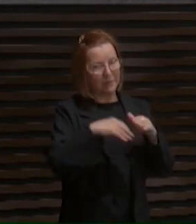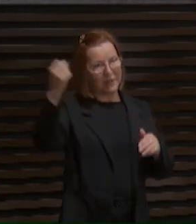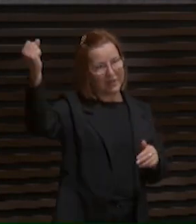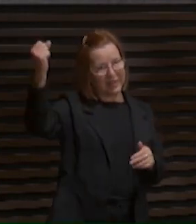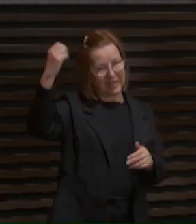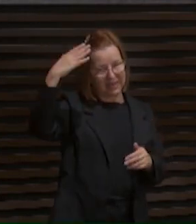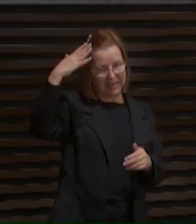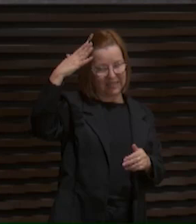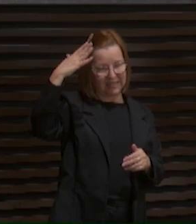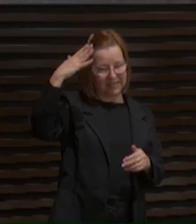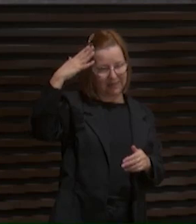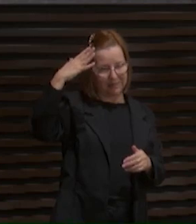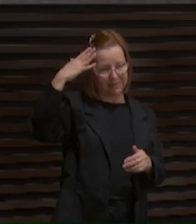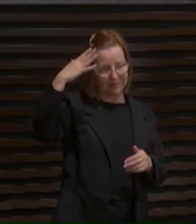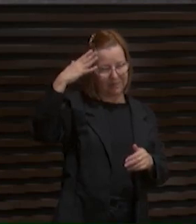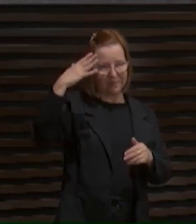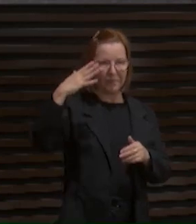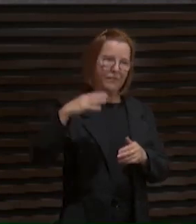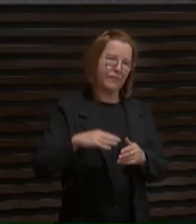porquê o pecado não vai reinar sobre nós.